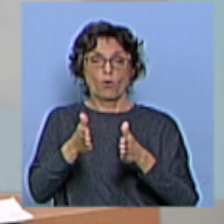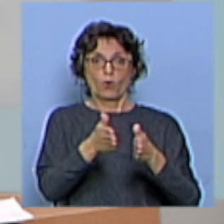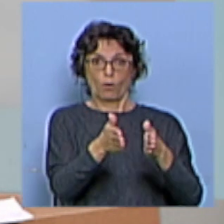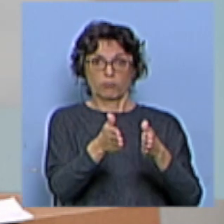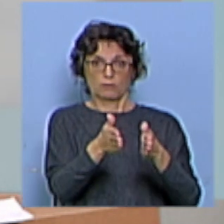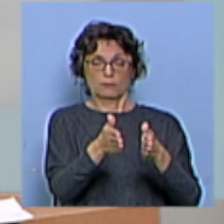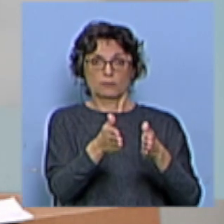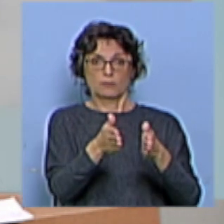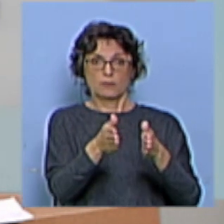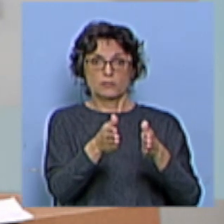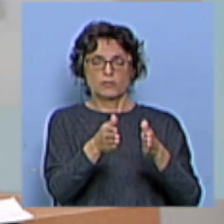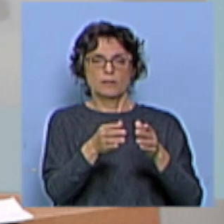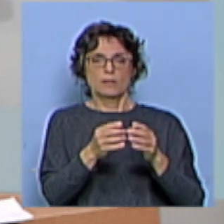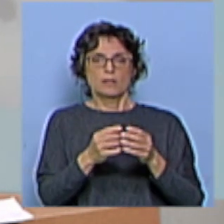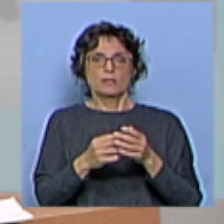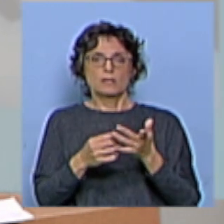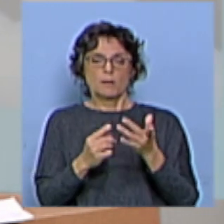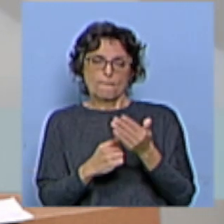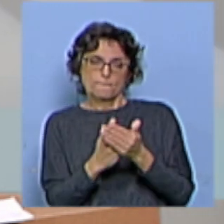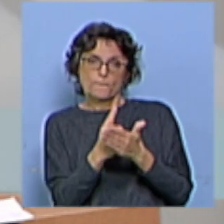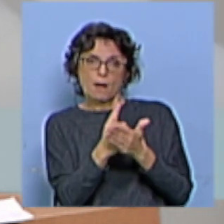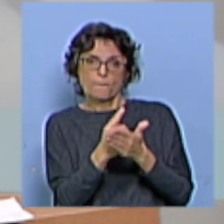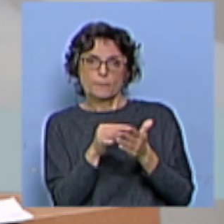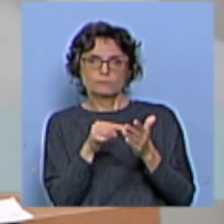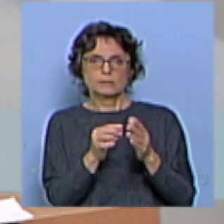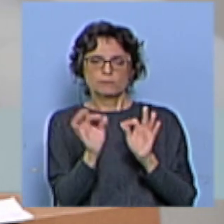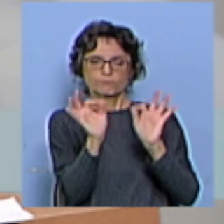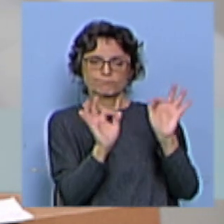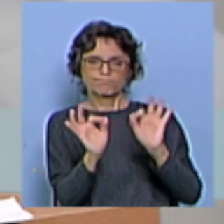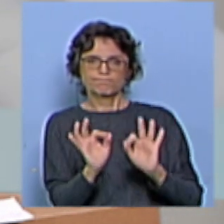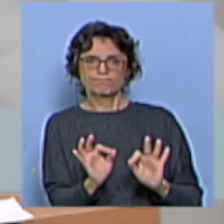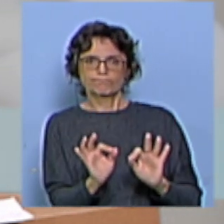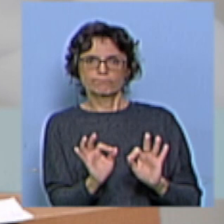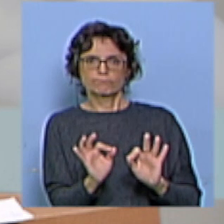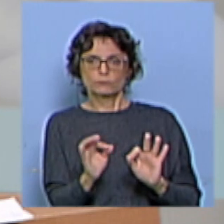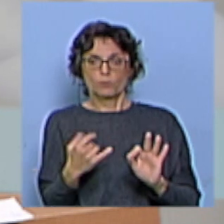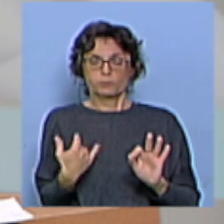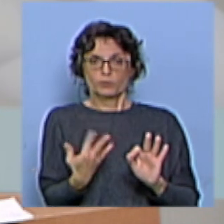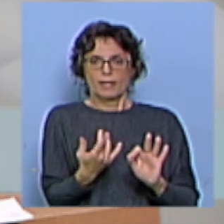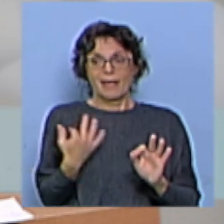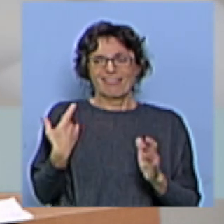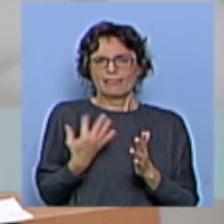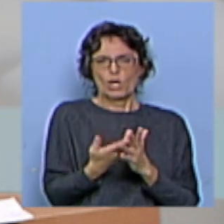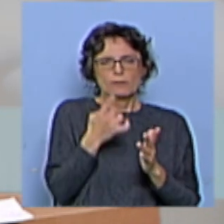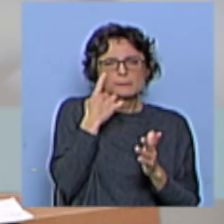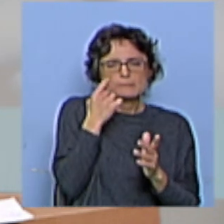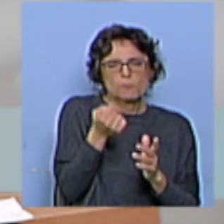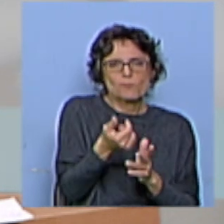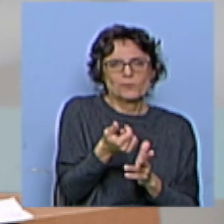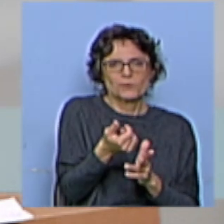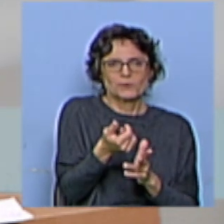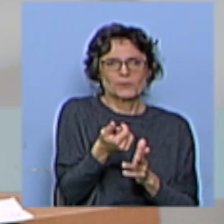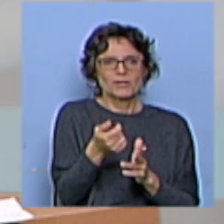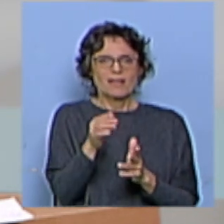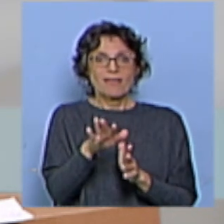a ser incrementadas nos últimos anos, requalificadas e que porventura serão ainda pouco conhecidas, que justamente